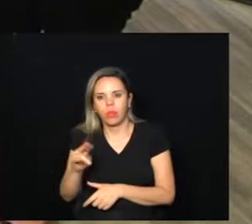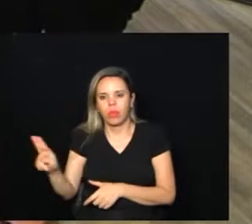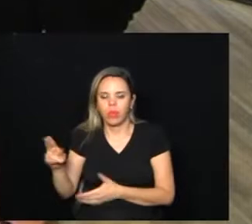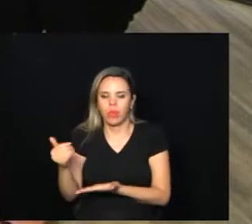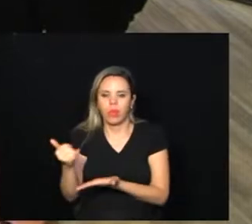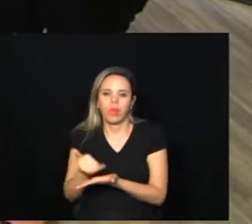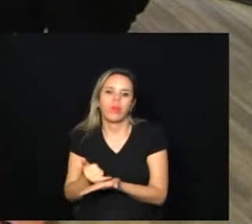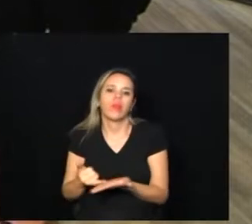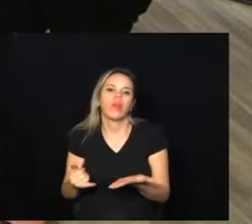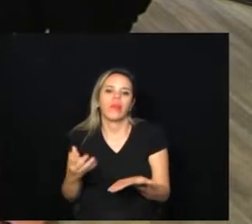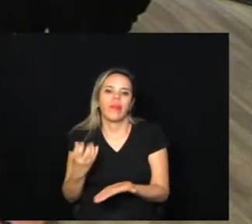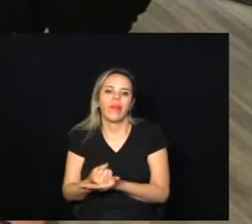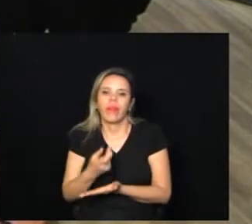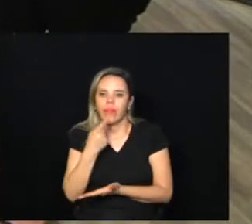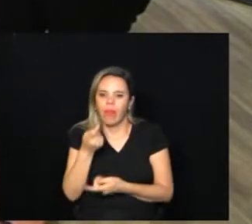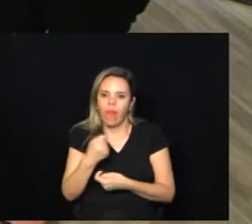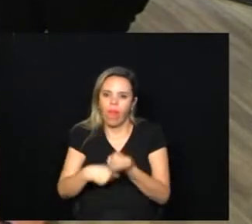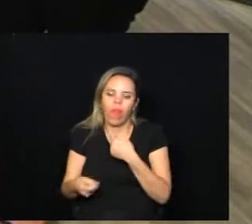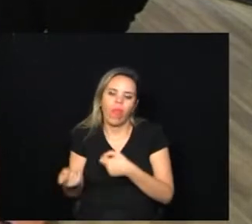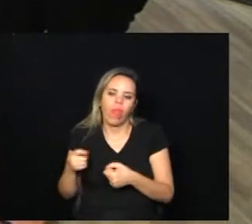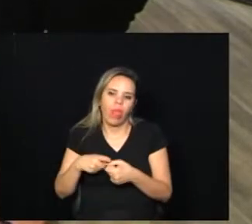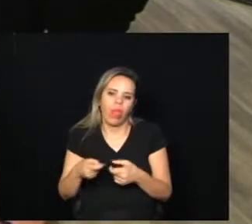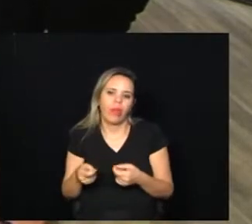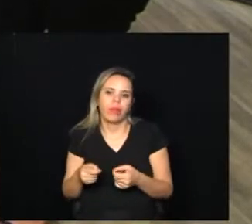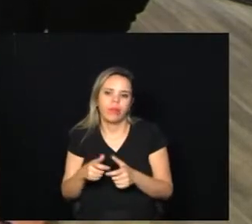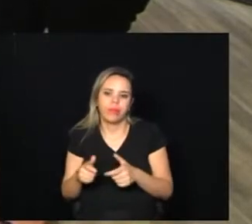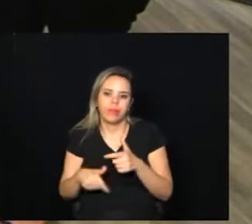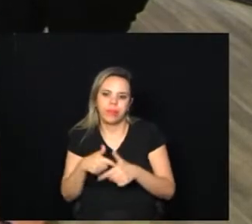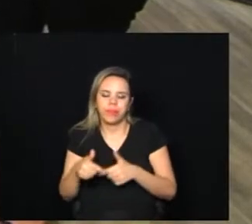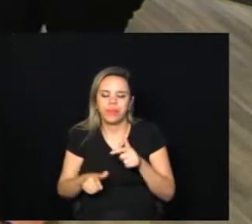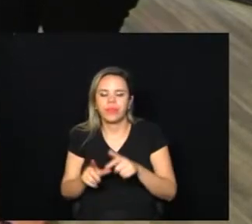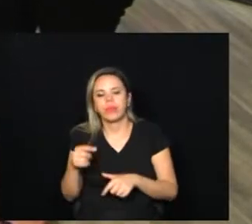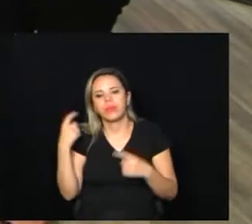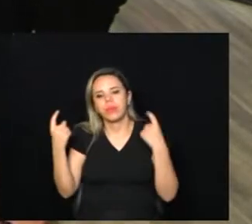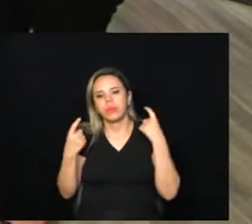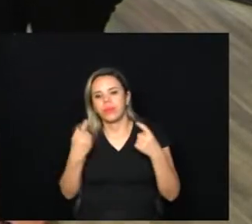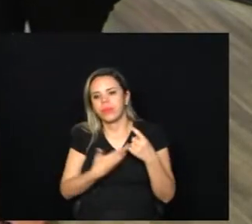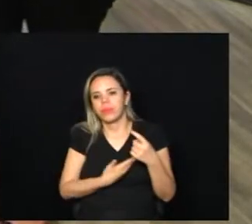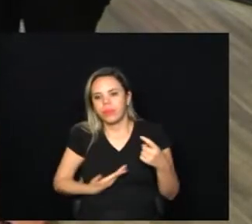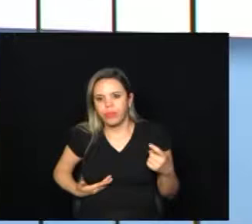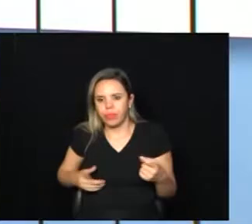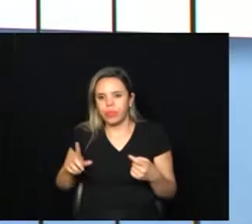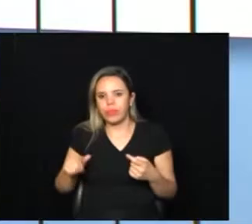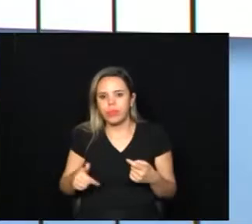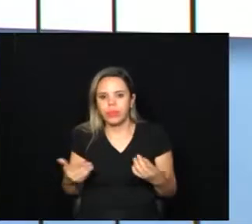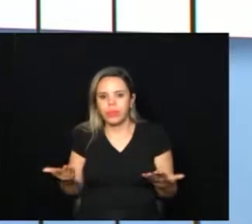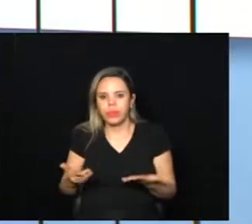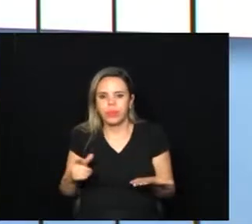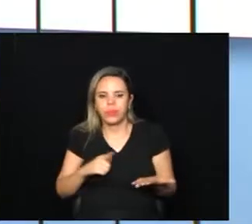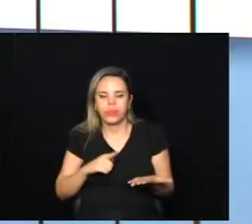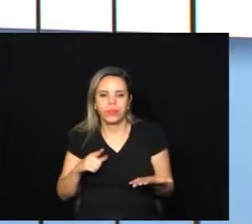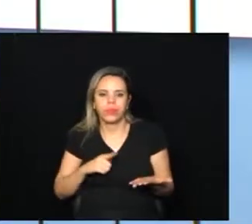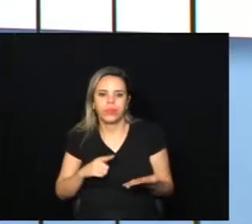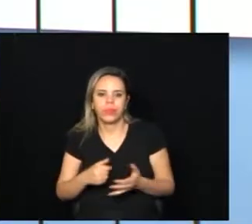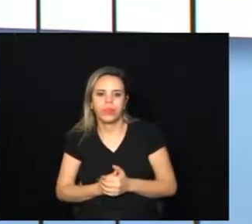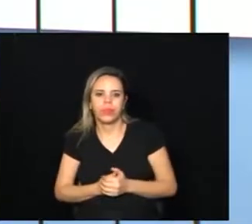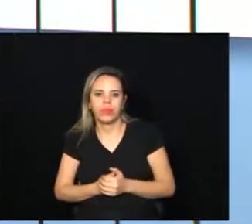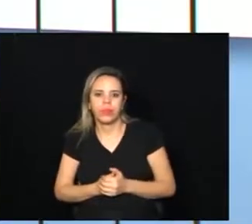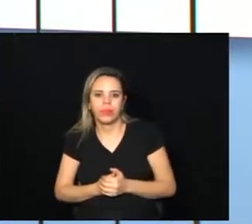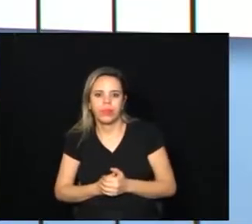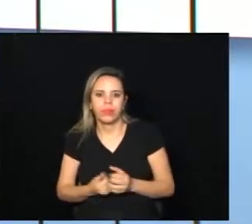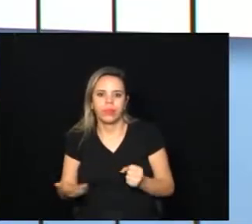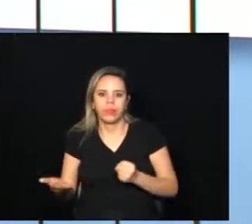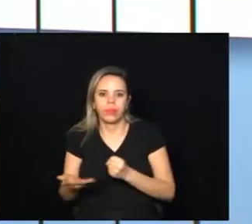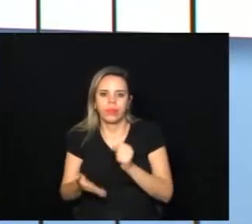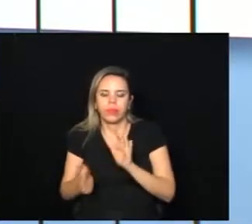gente fala nessa retomada de economia e da preocupação do poder público com isso, agora nós temos aí, olha, com base